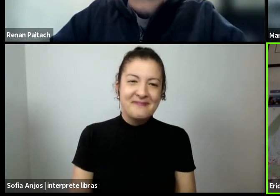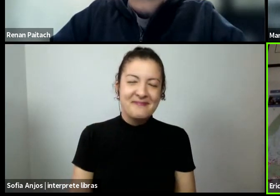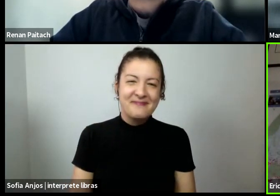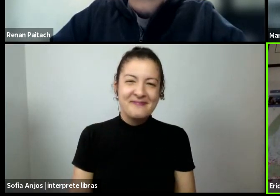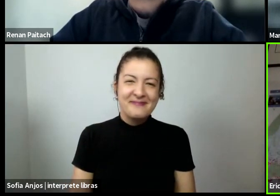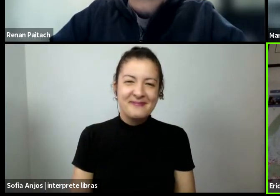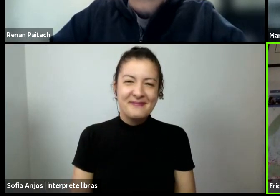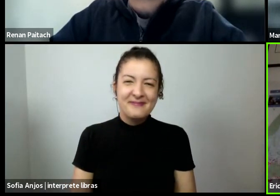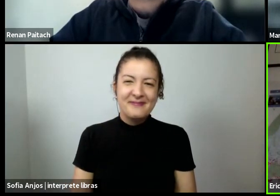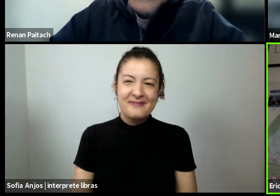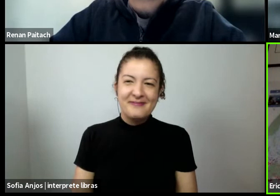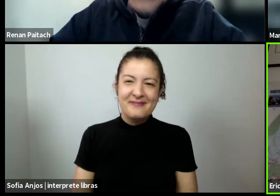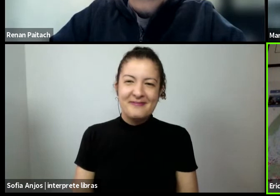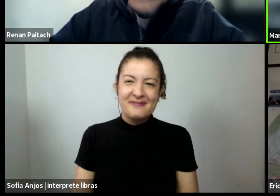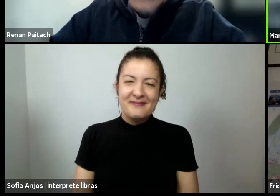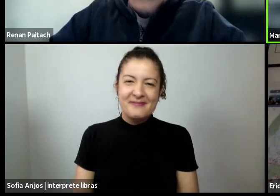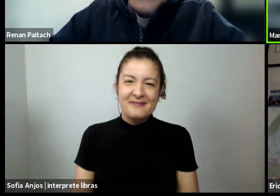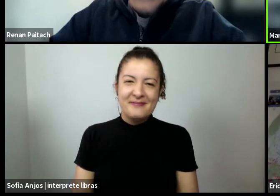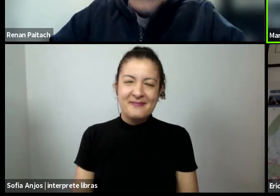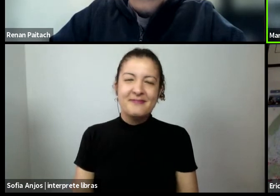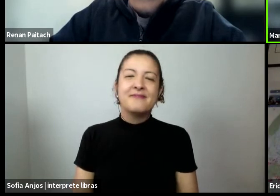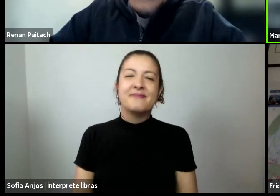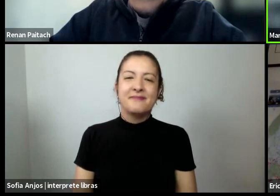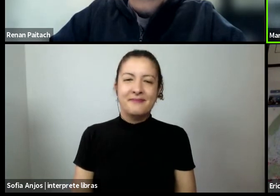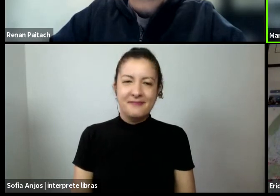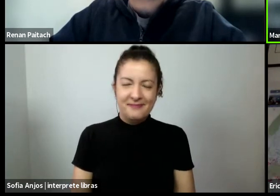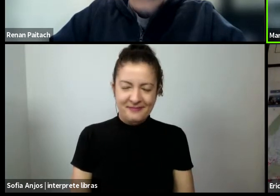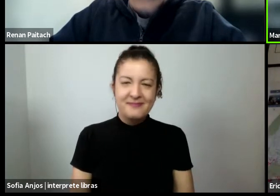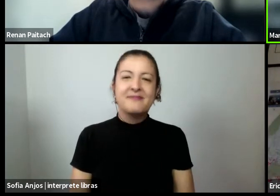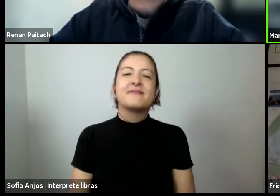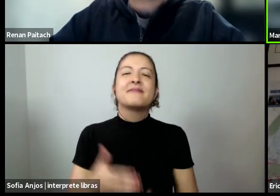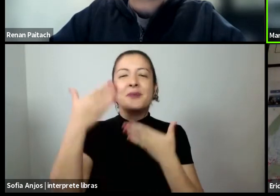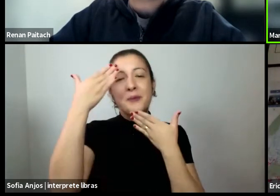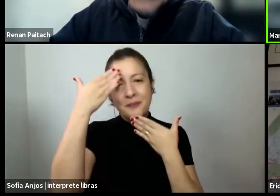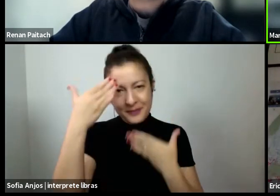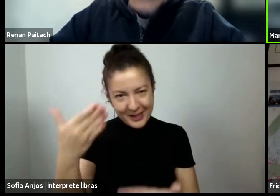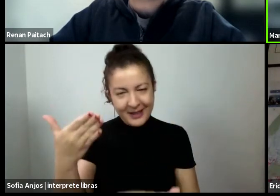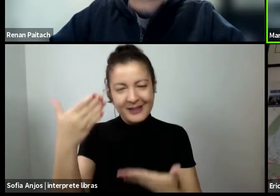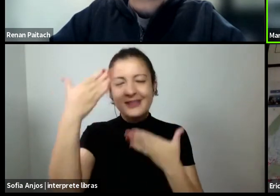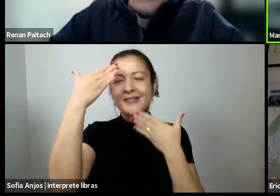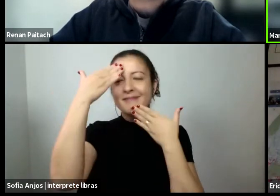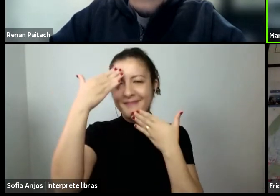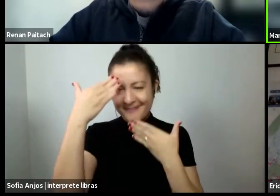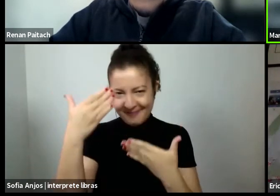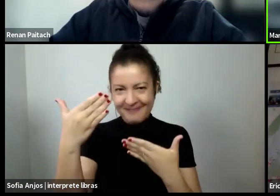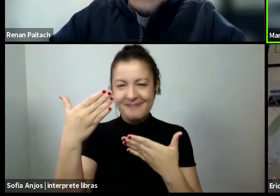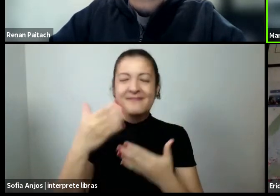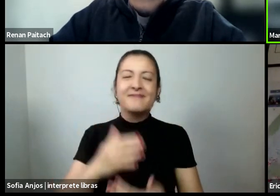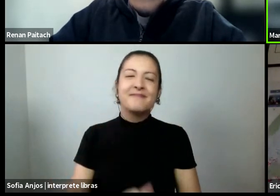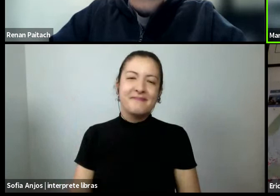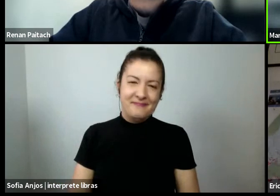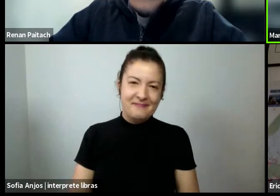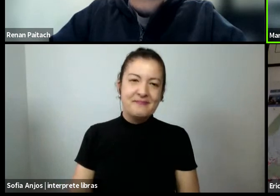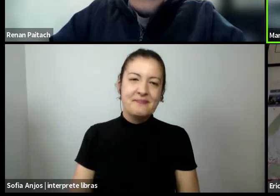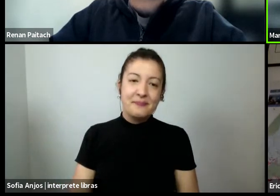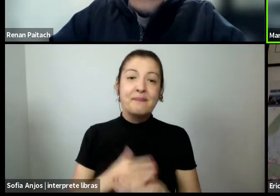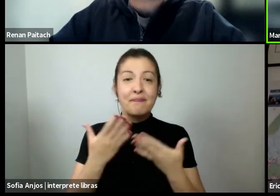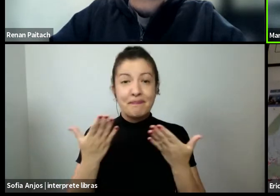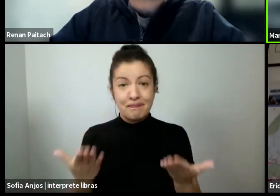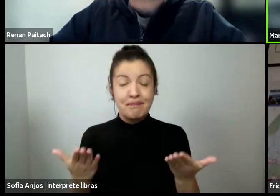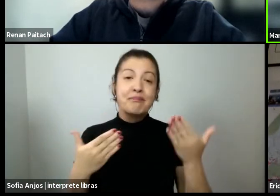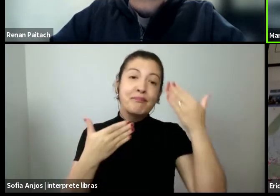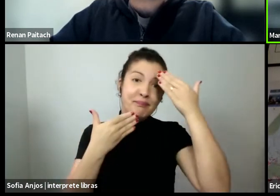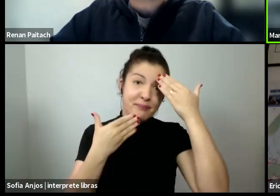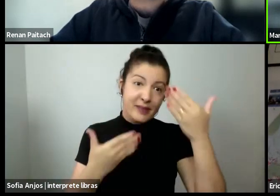Thank you. Yeah. Muito obrigada novamente. Bom, eu agradeço